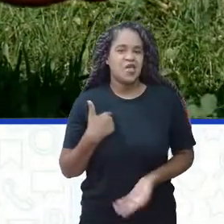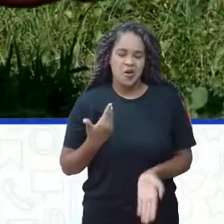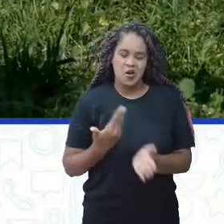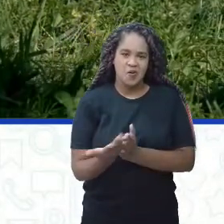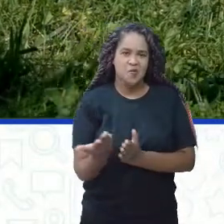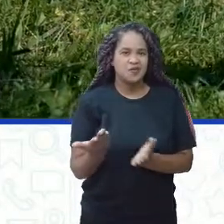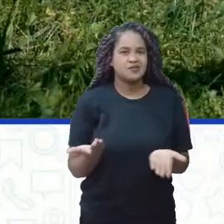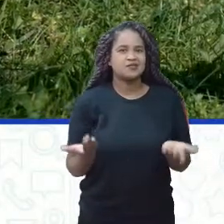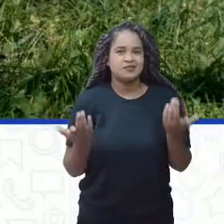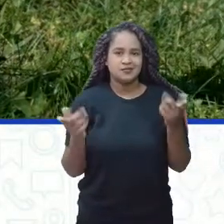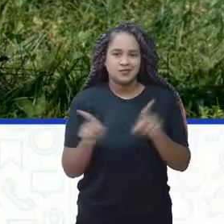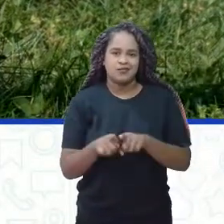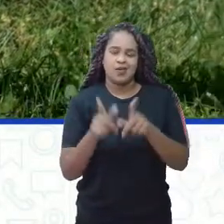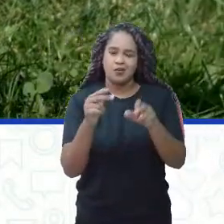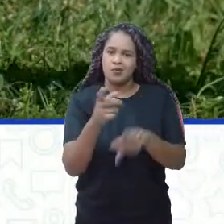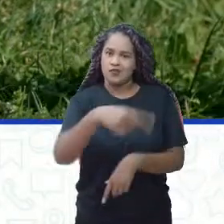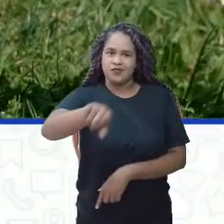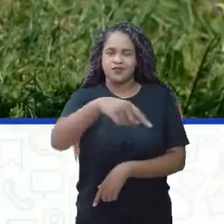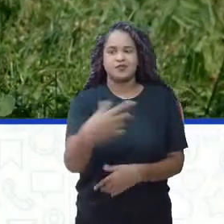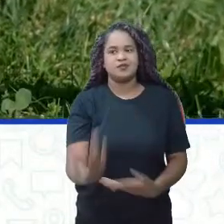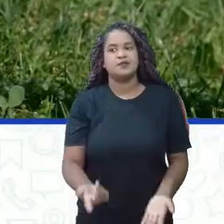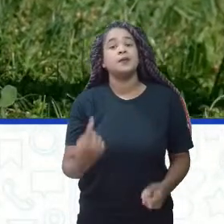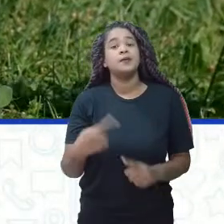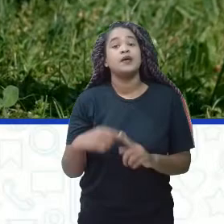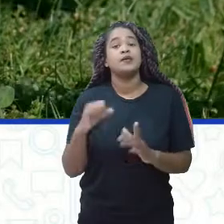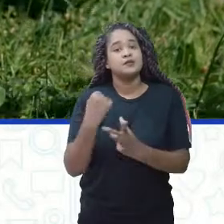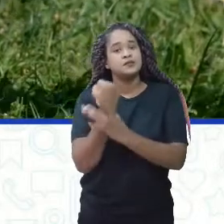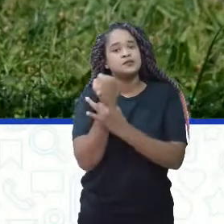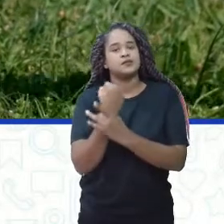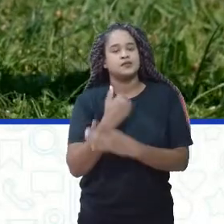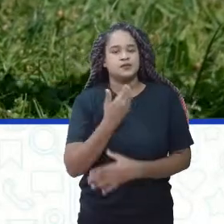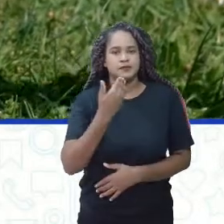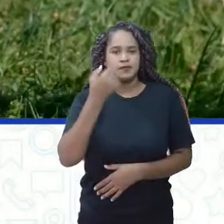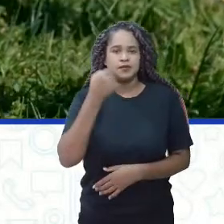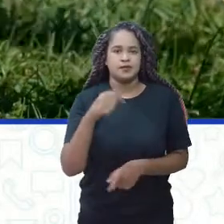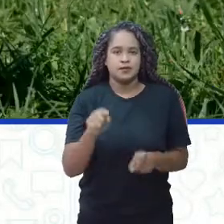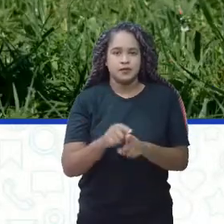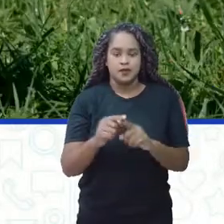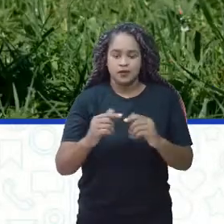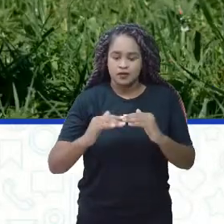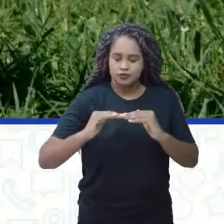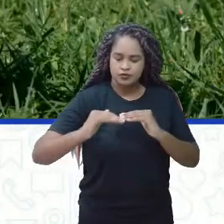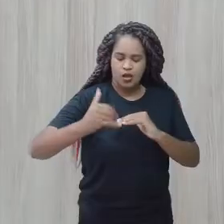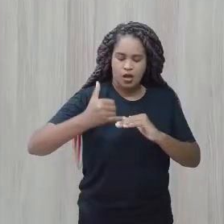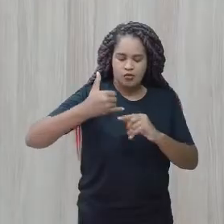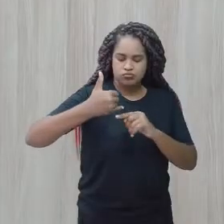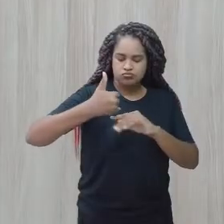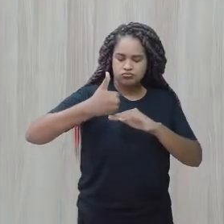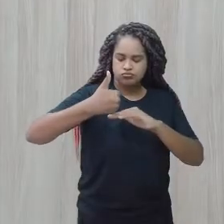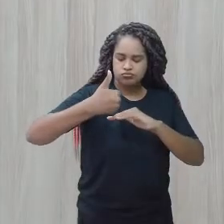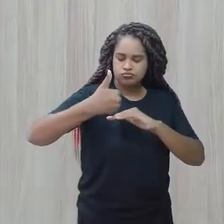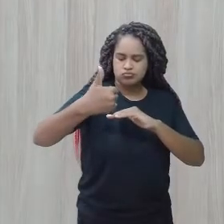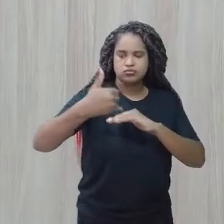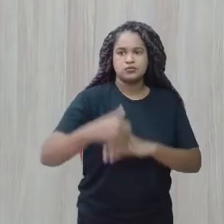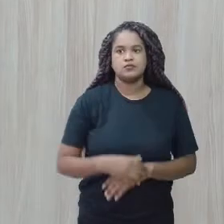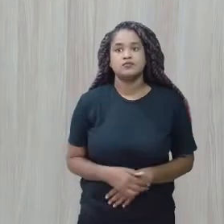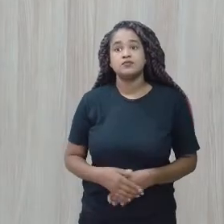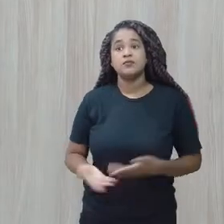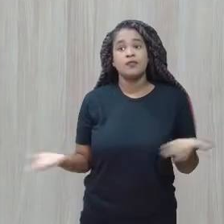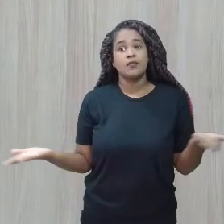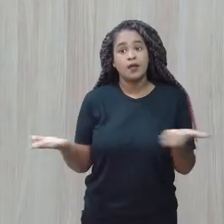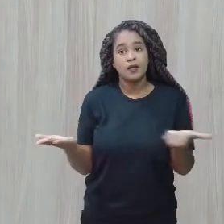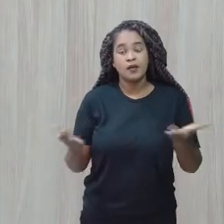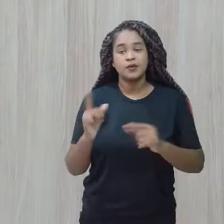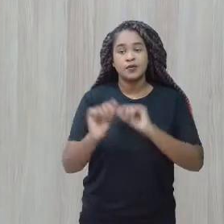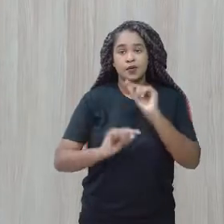igual vocês. E aí, porque você tem uma segurança maior e está mais próxima do chão. E aí, agora